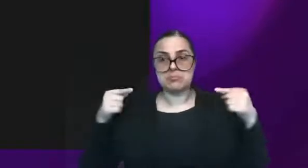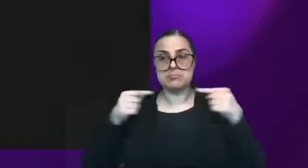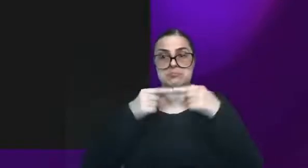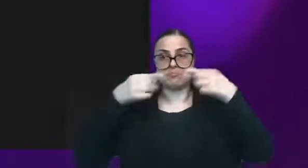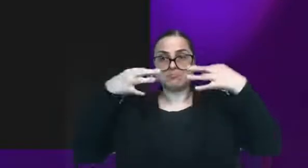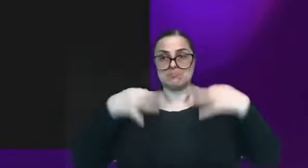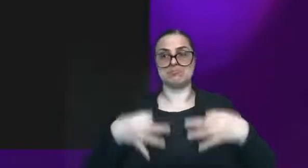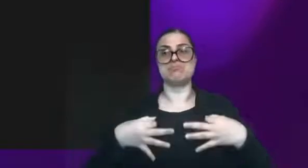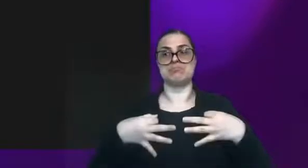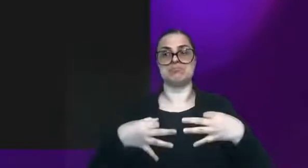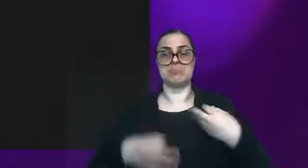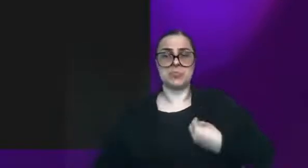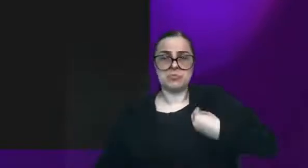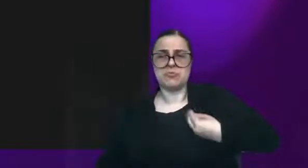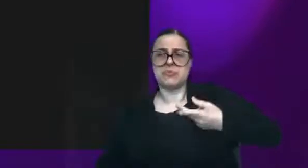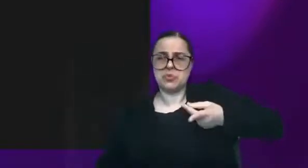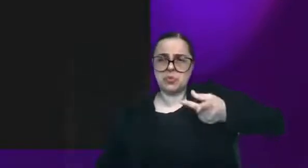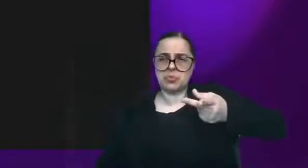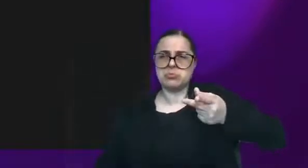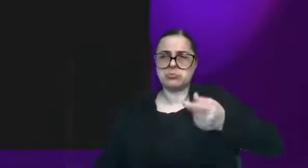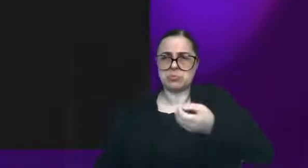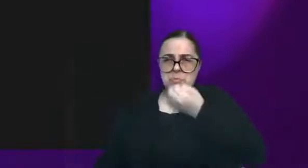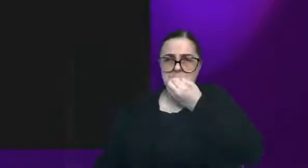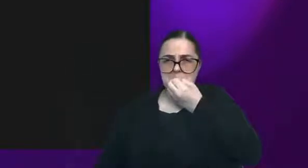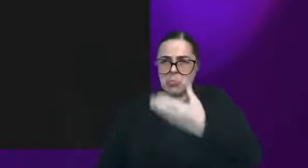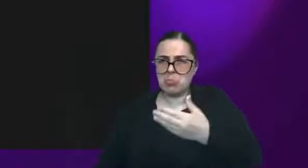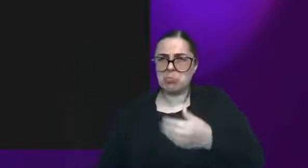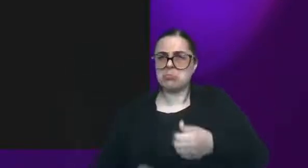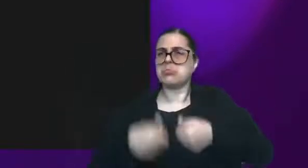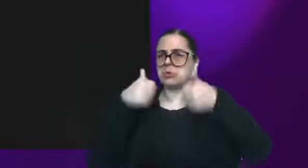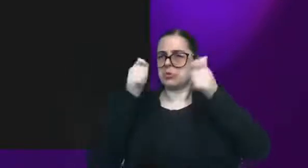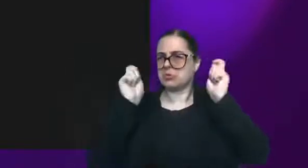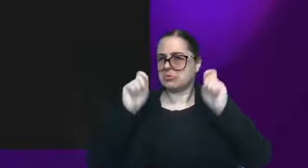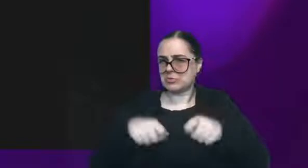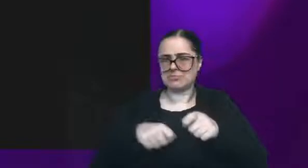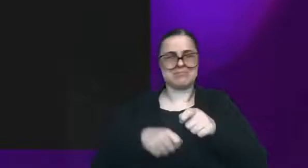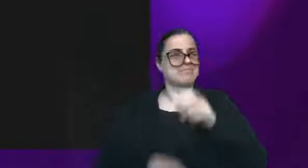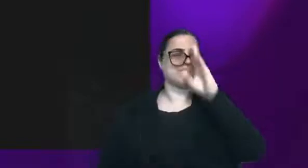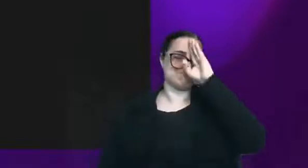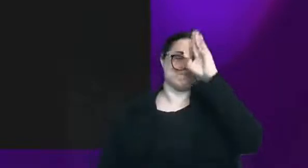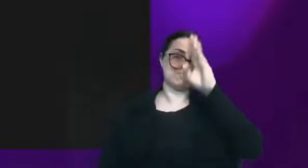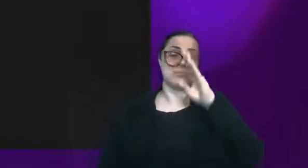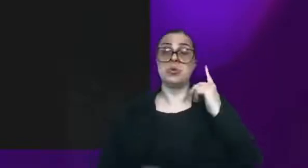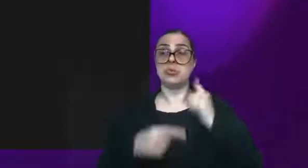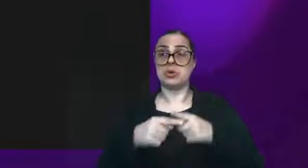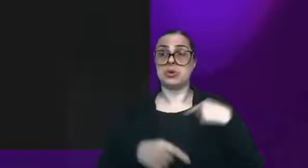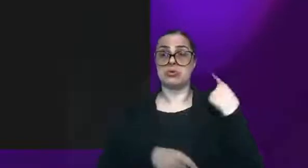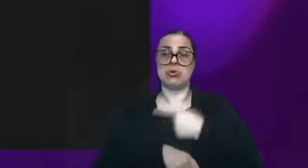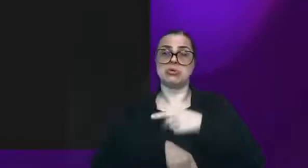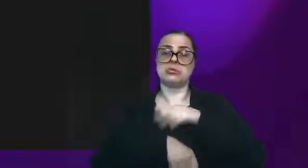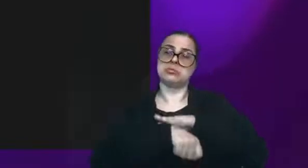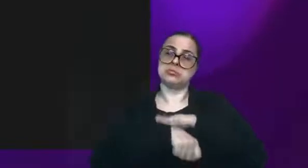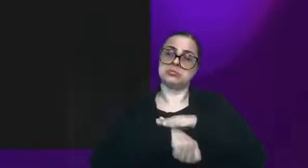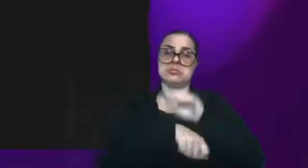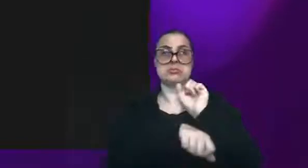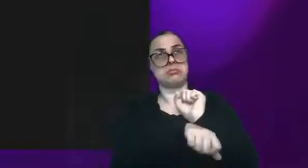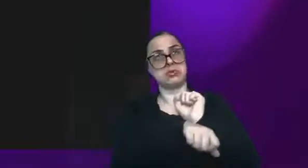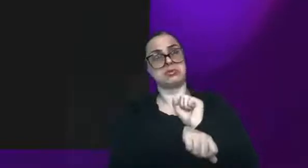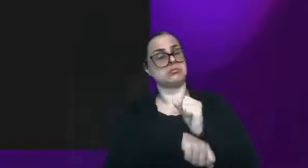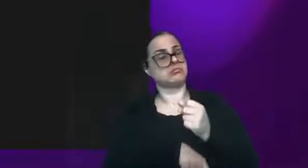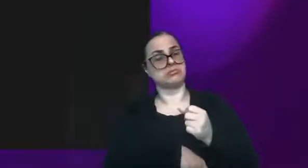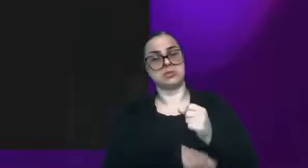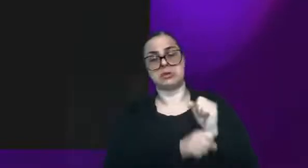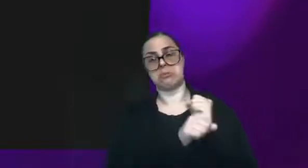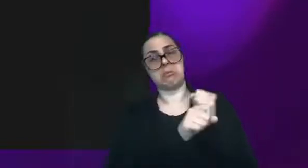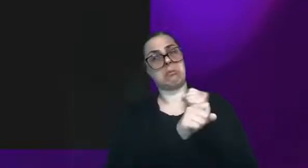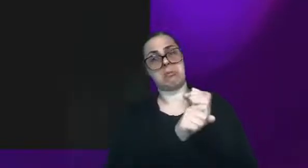melhor sobrevida é fundamental, para a gente realmente não estender muito e não colher daqui a 5, 10